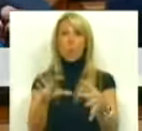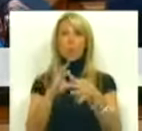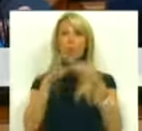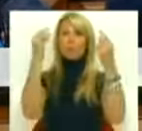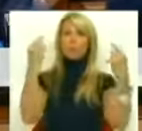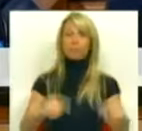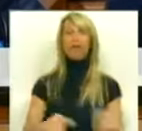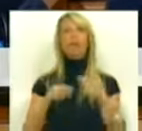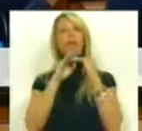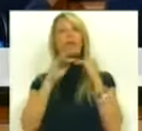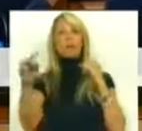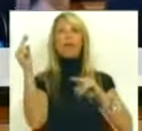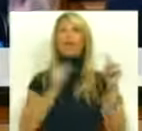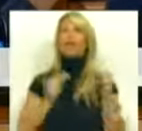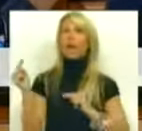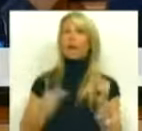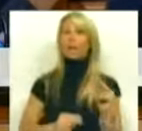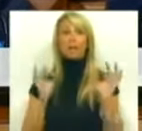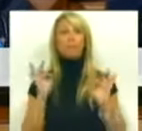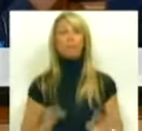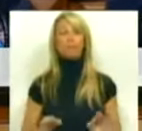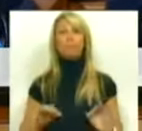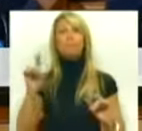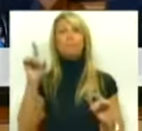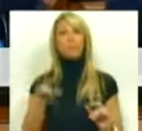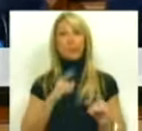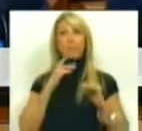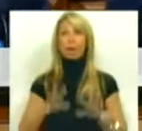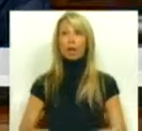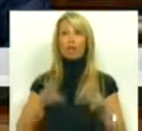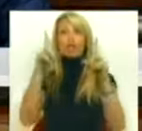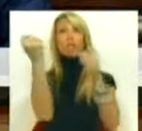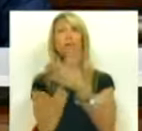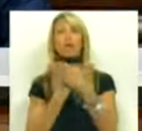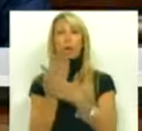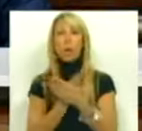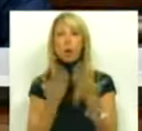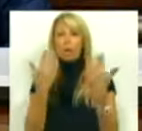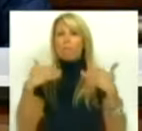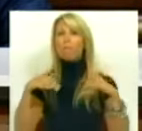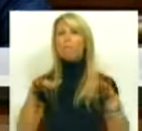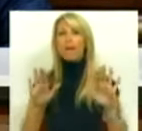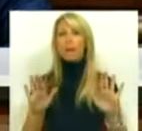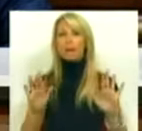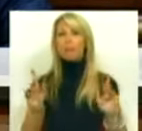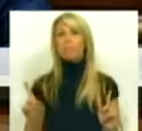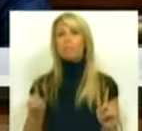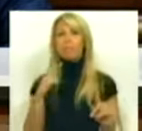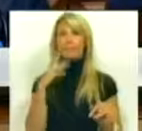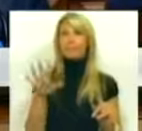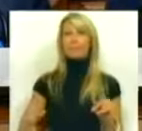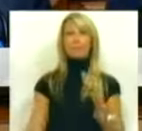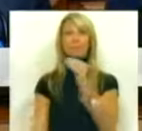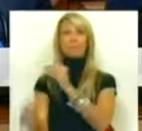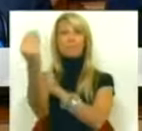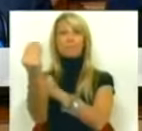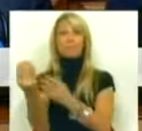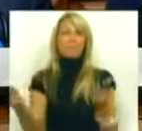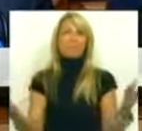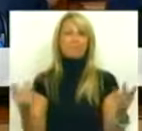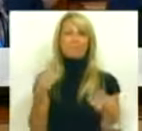aponta objetivos de estabilidade financeira e aponta também objetivos de crescimento económico. Mas tivemos este momento, digamos, inédito, que é sempre